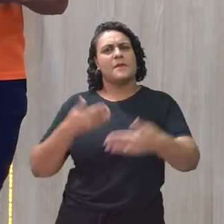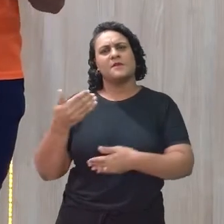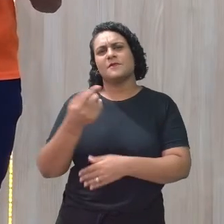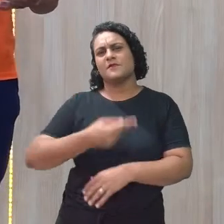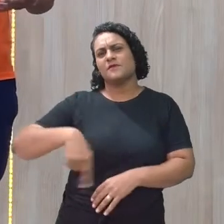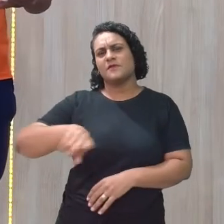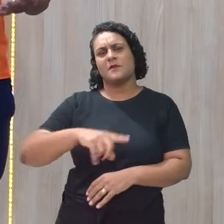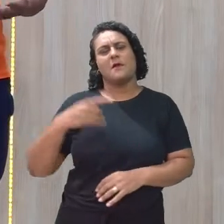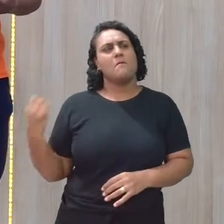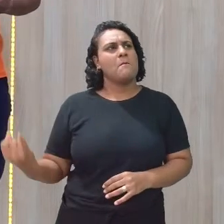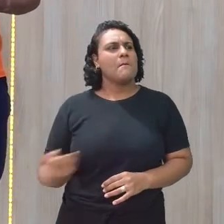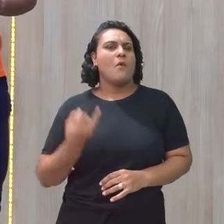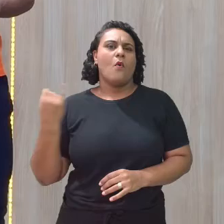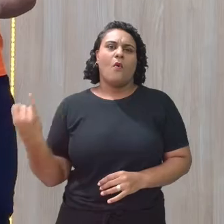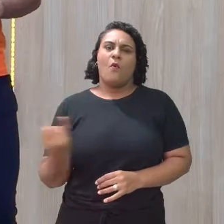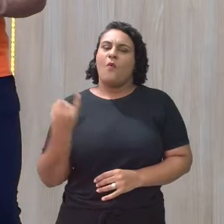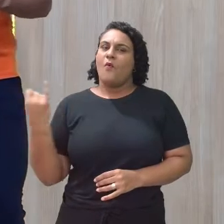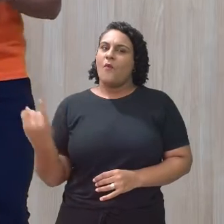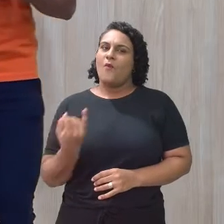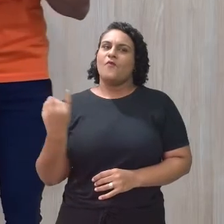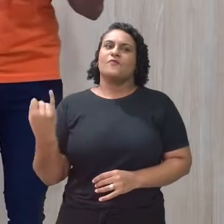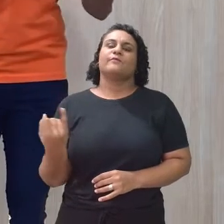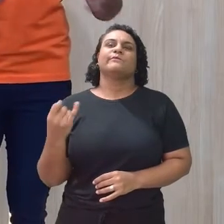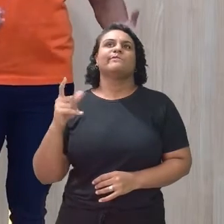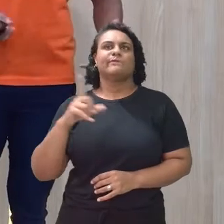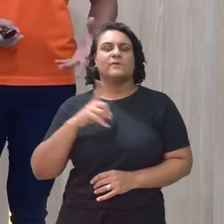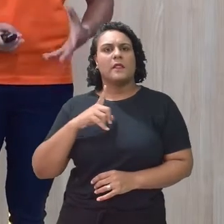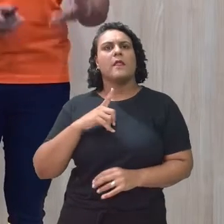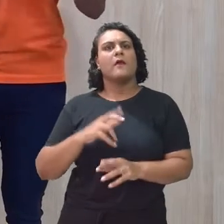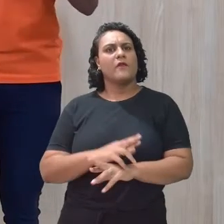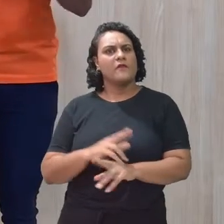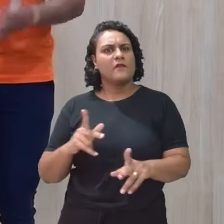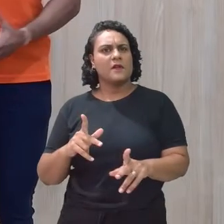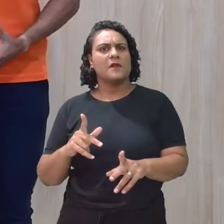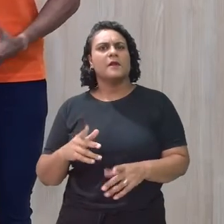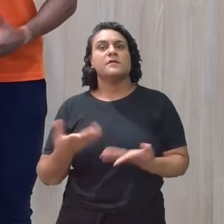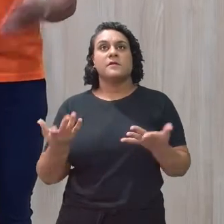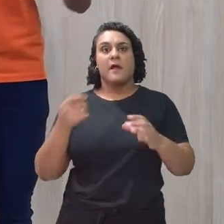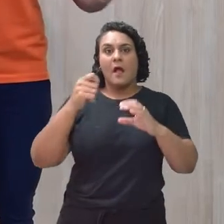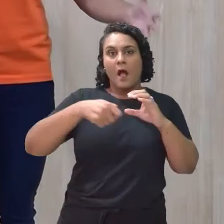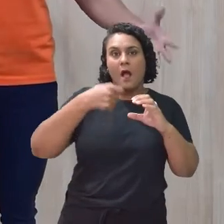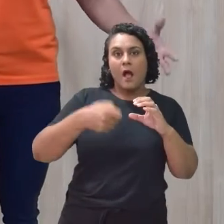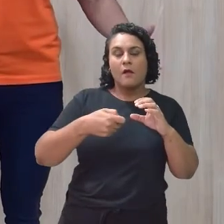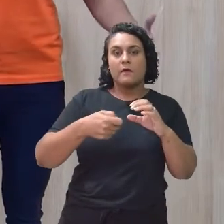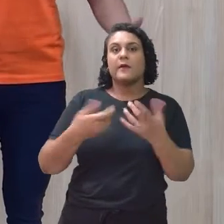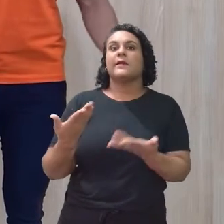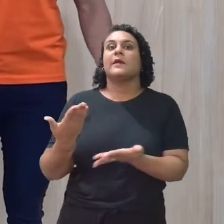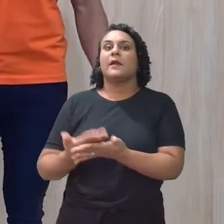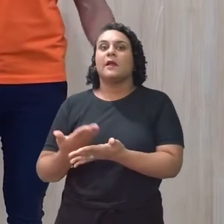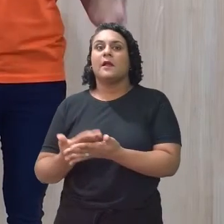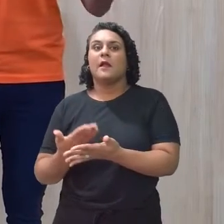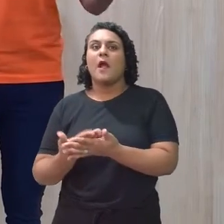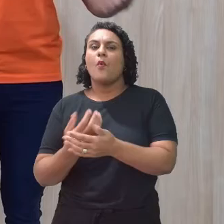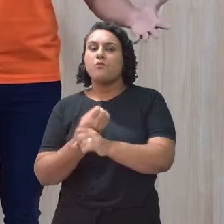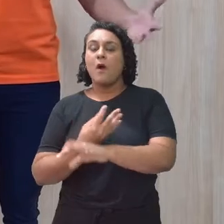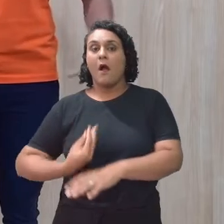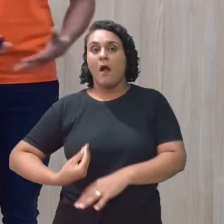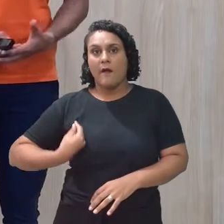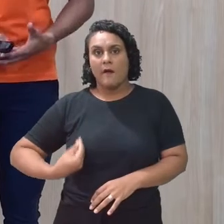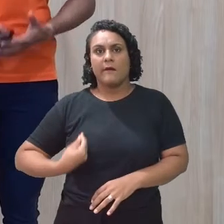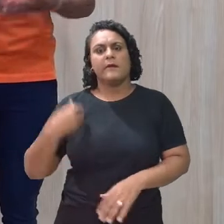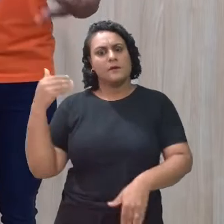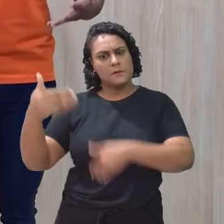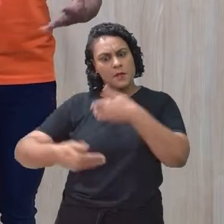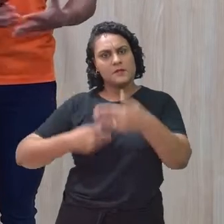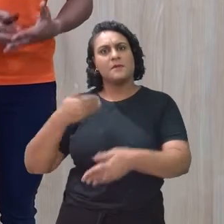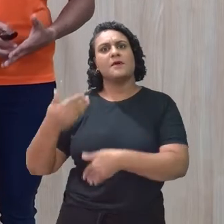vocês é muito importante, certo? Existe uma diferença enorme aí entre videoaula e aula digital, certo? Que é justamente essa